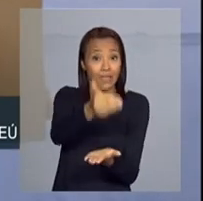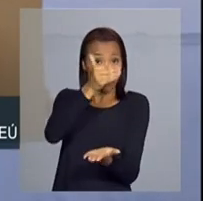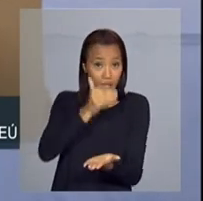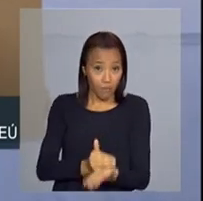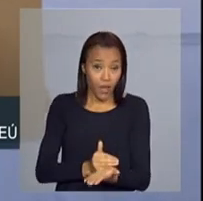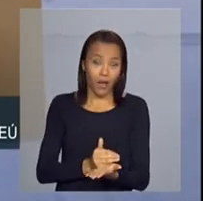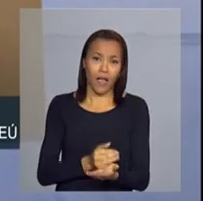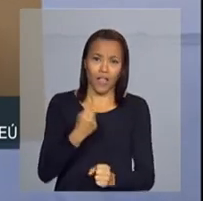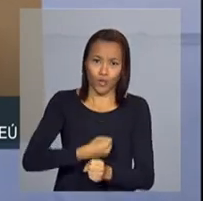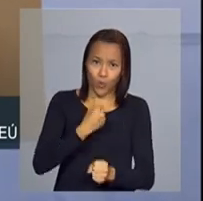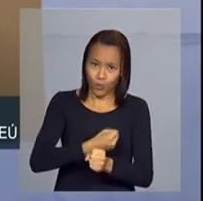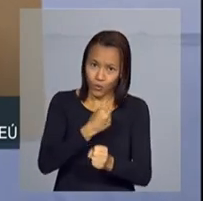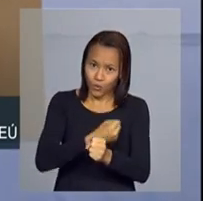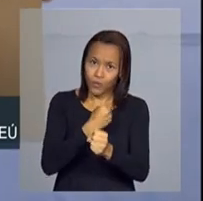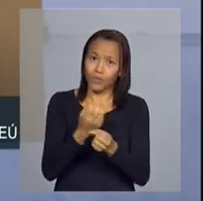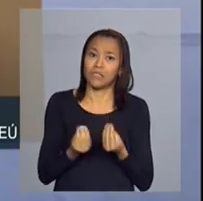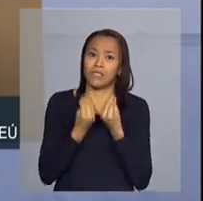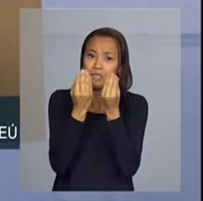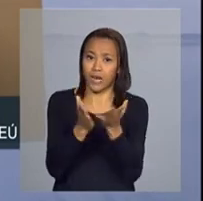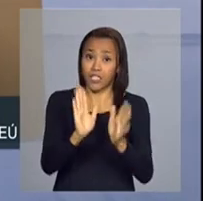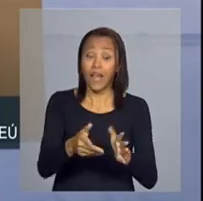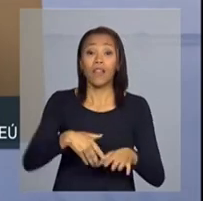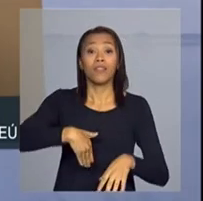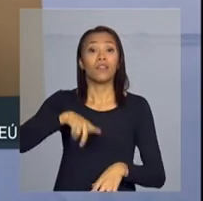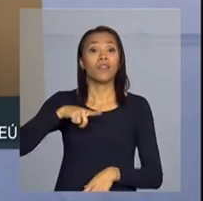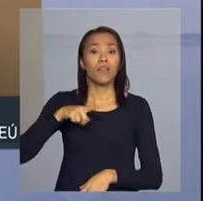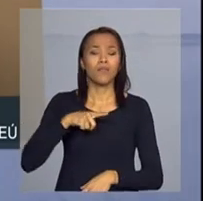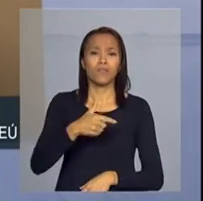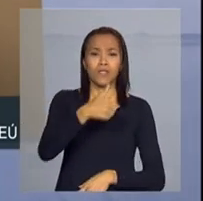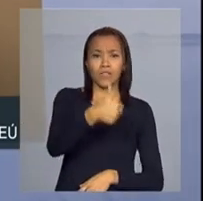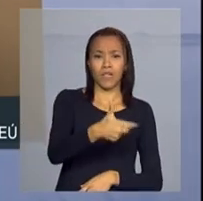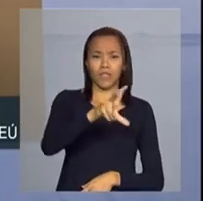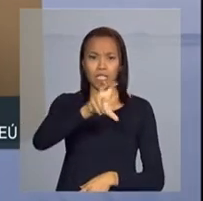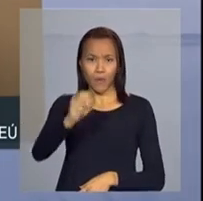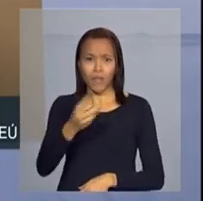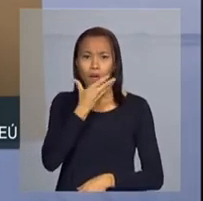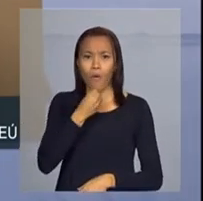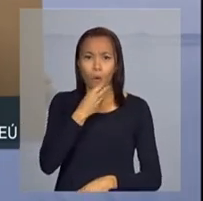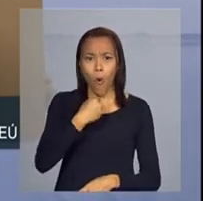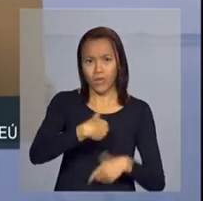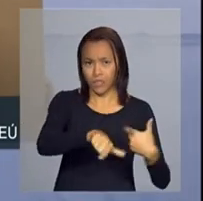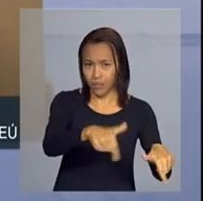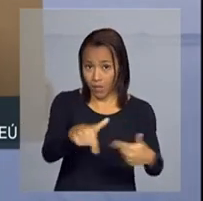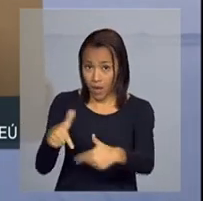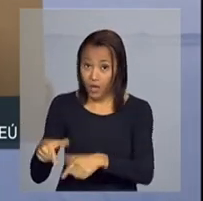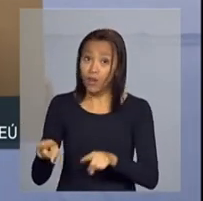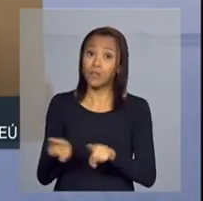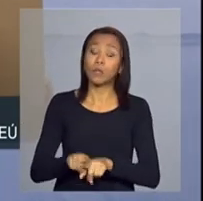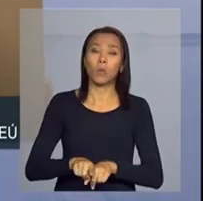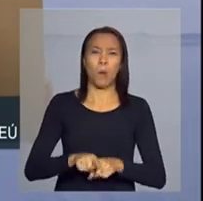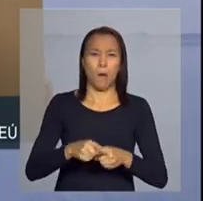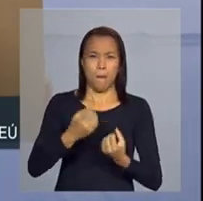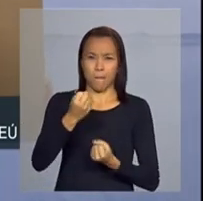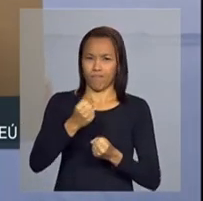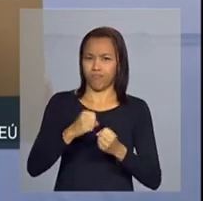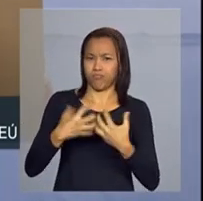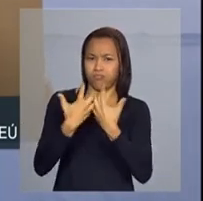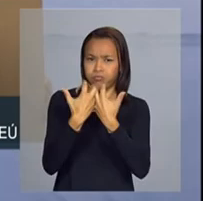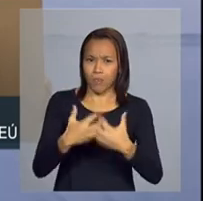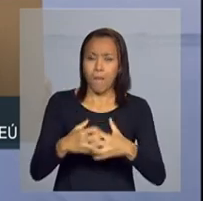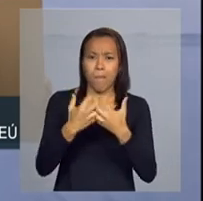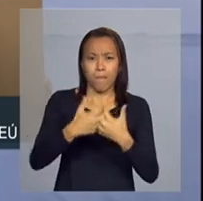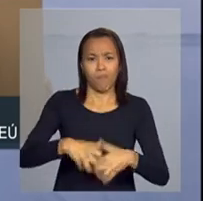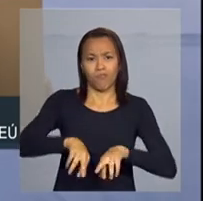execução. Temos 150 homens mobilizados, máquinas e equipamentos. E a ordem da